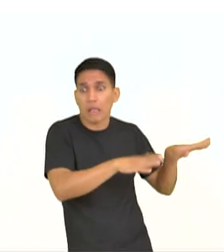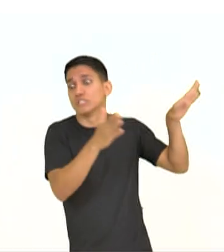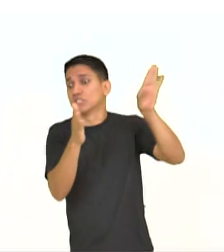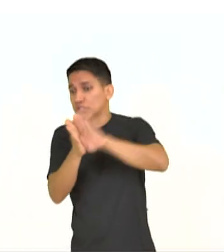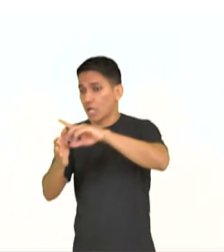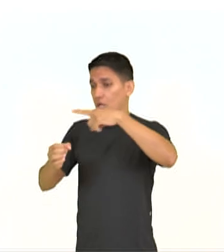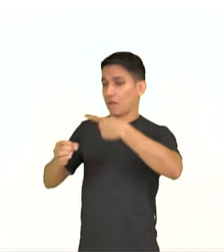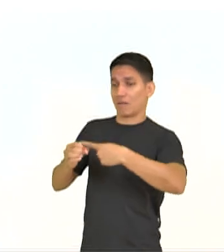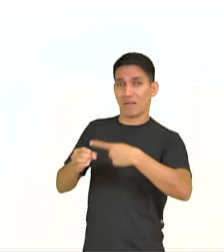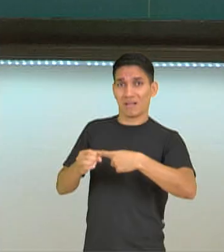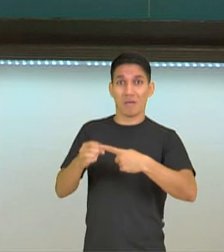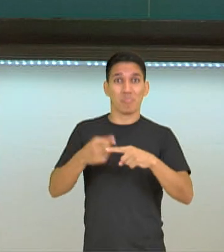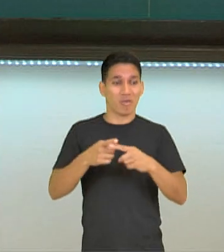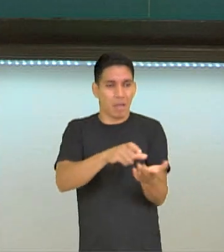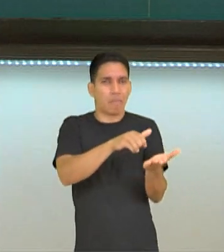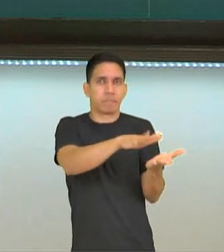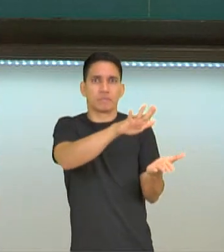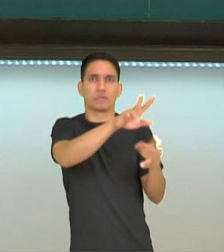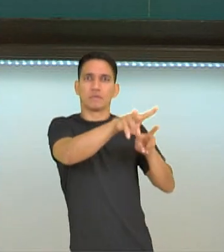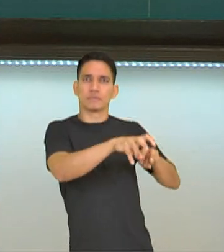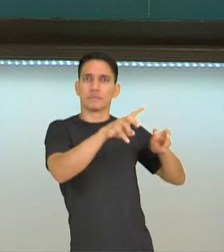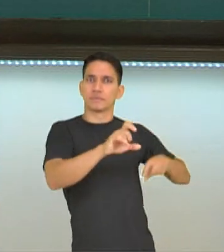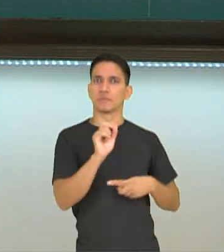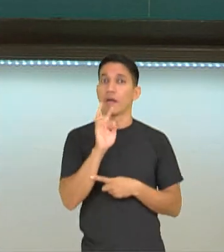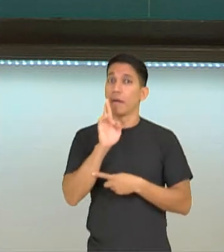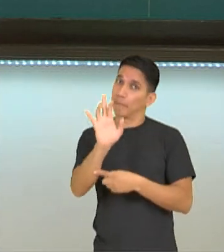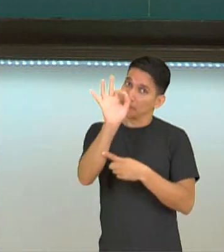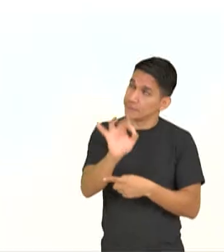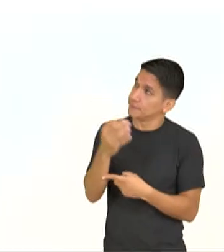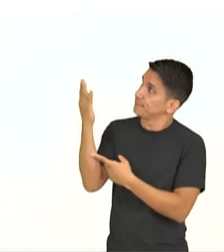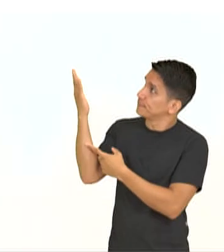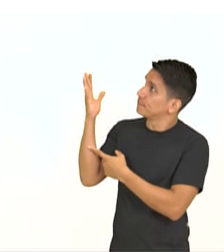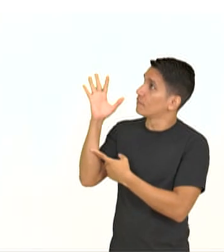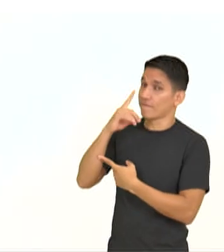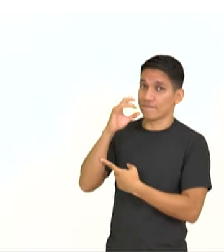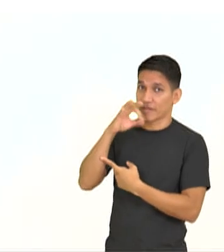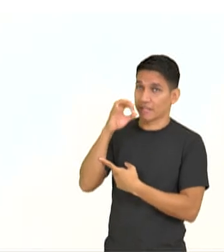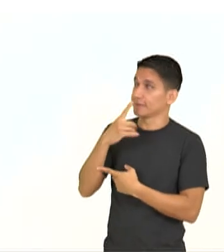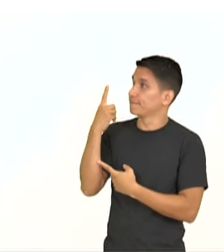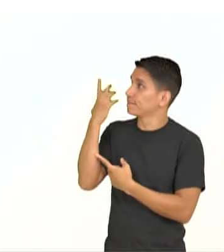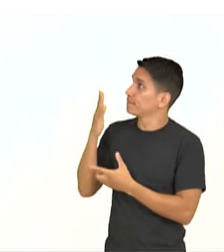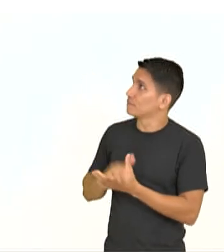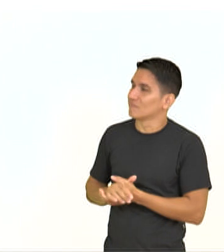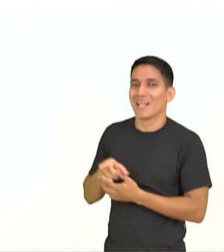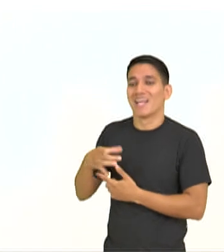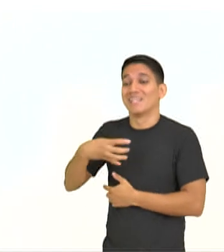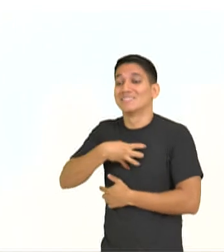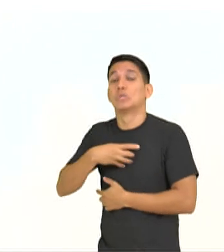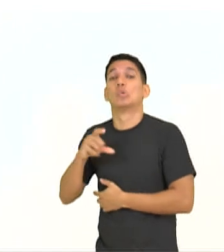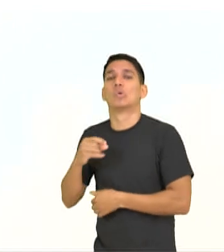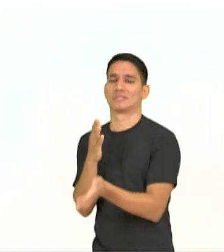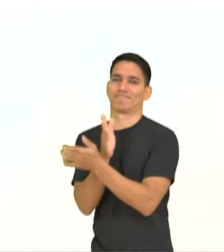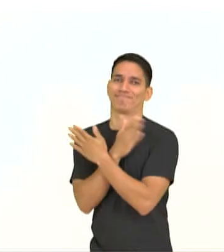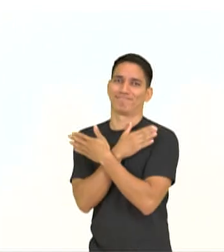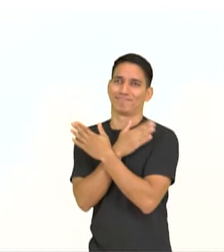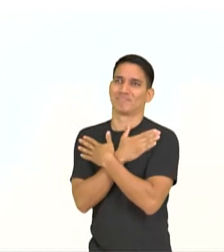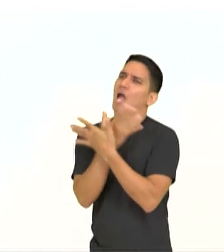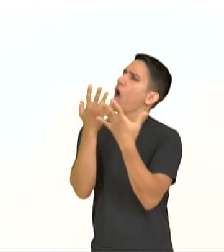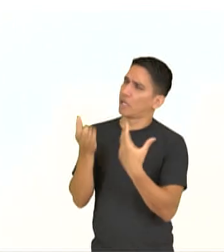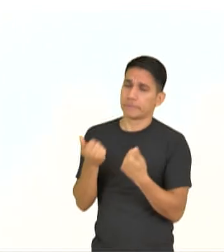após serem expulsos do campo? A resposta é: sofriam com o desemprego e se sujeitavam